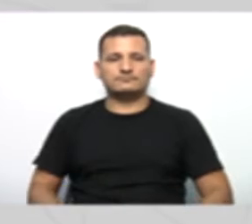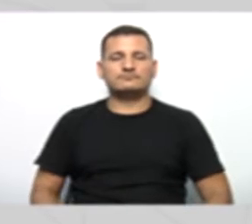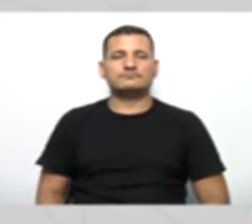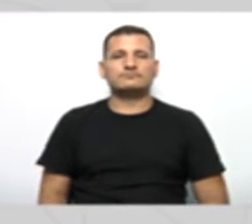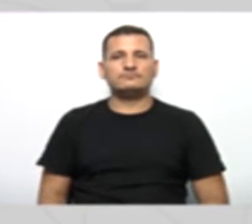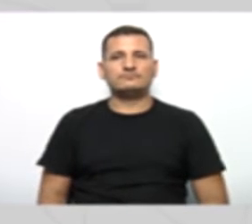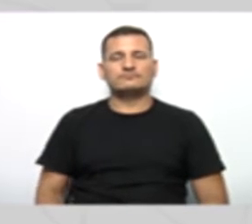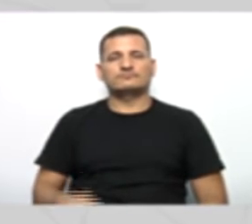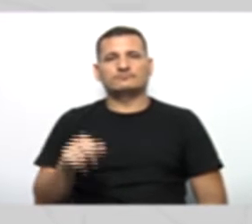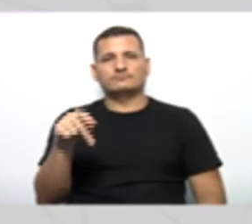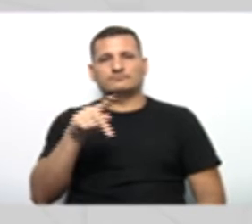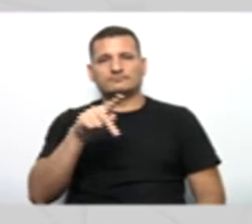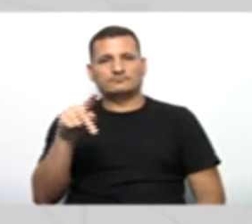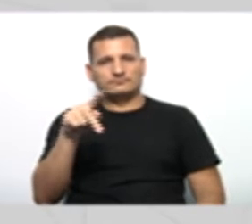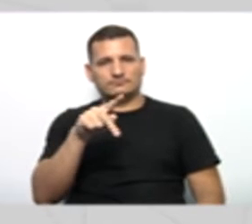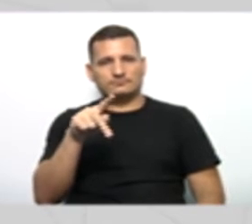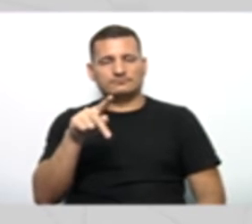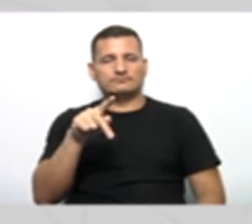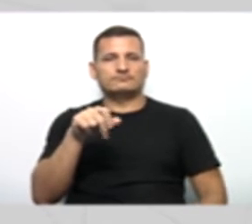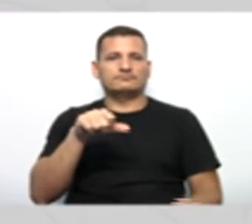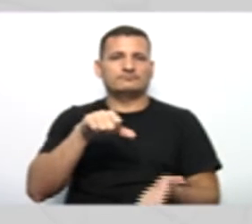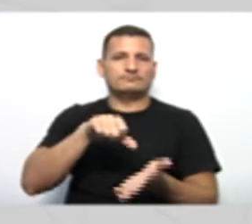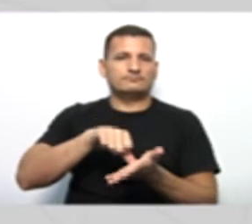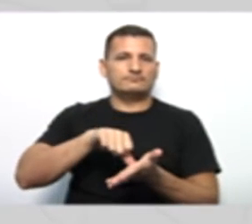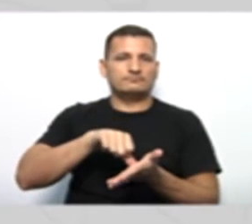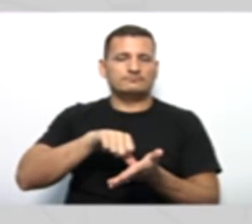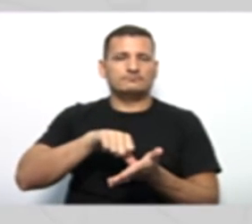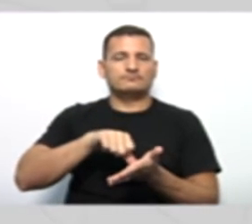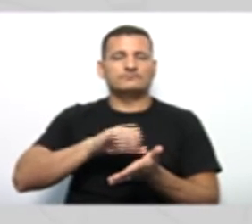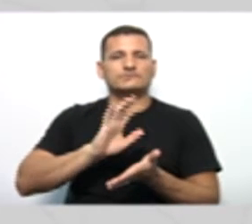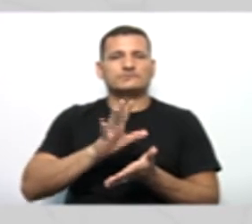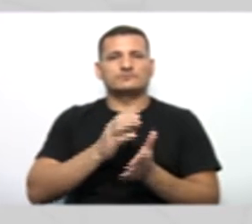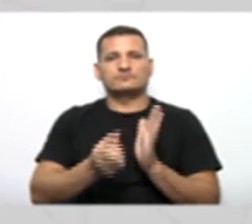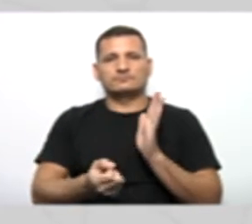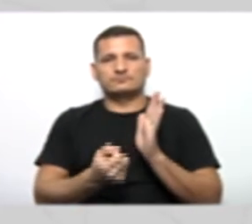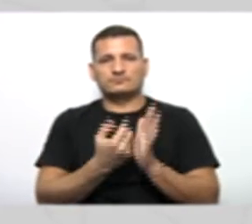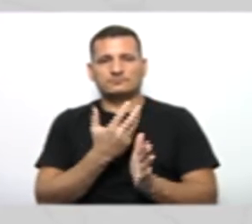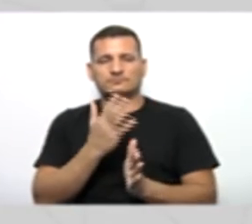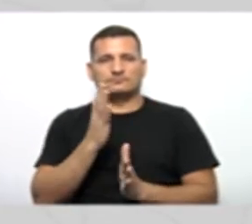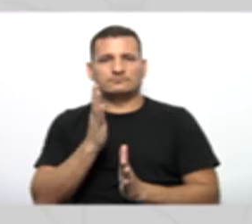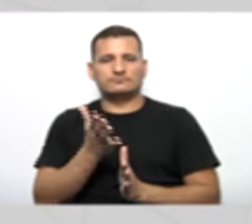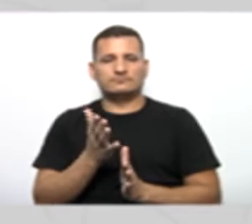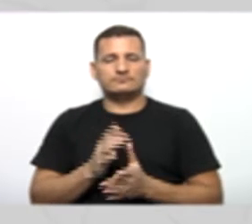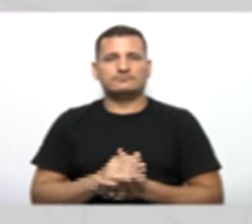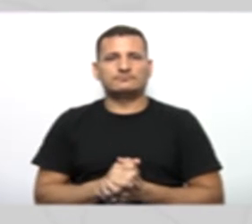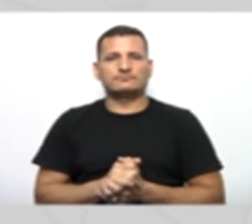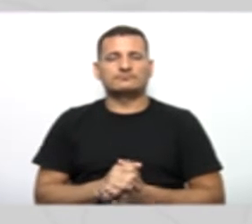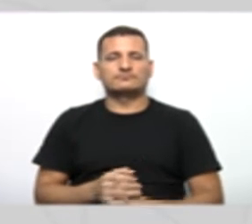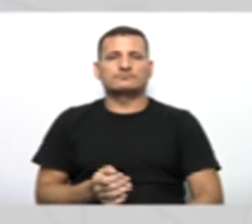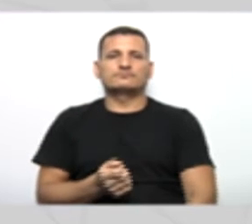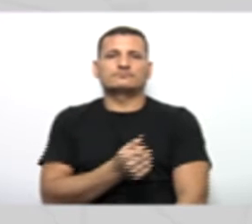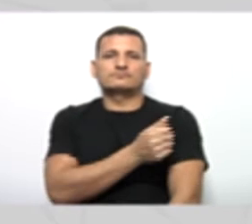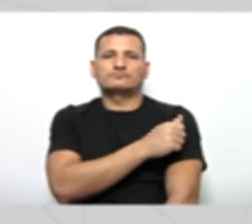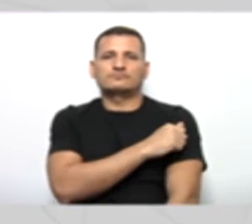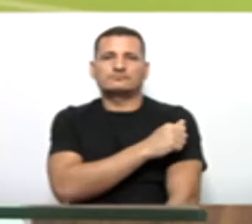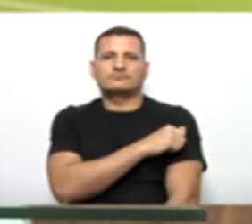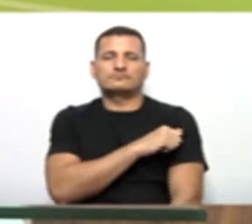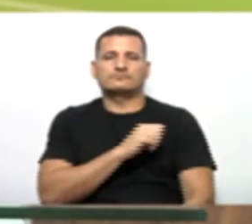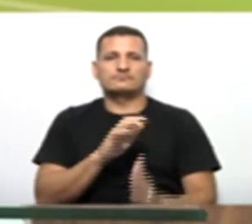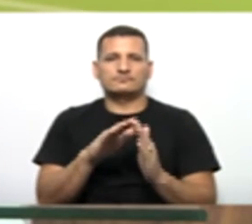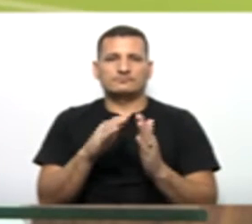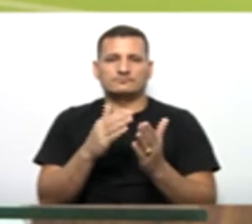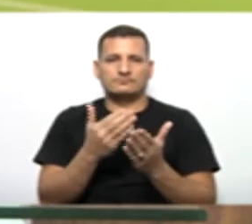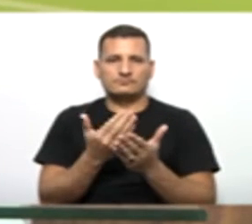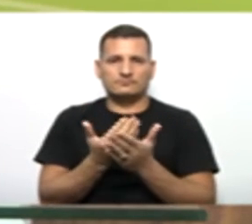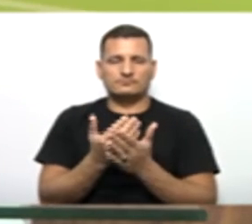professores dos polos, os professores tutores já mandaram para a gente. Nós temos aqui os alunos da Escola Ruth Rocha,